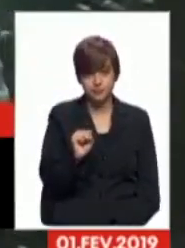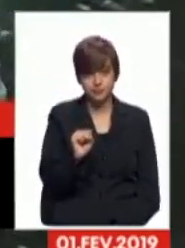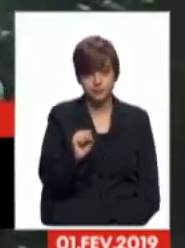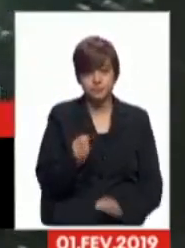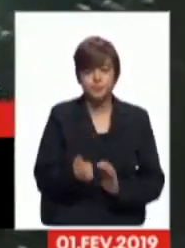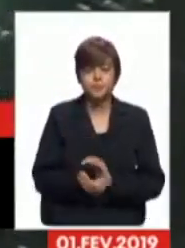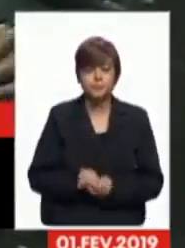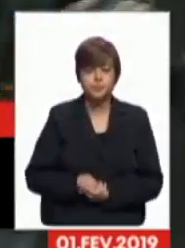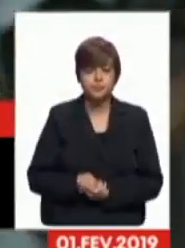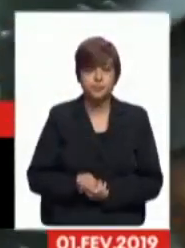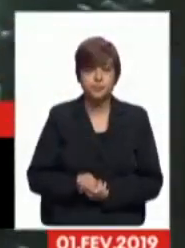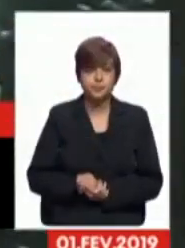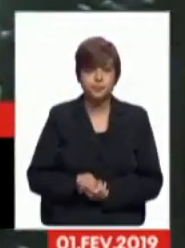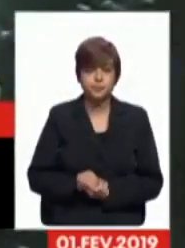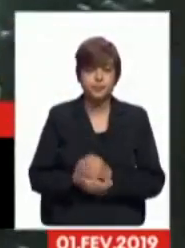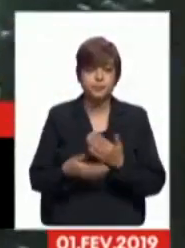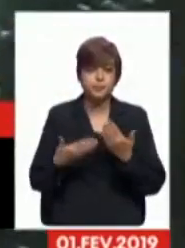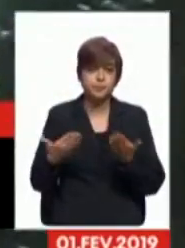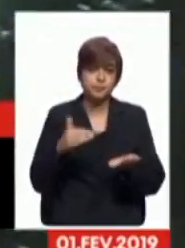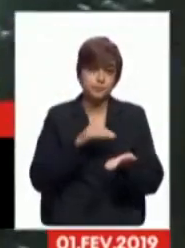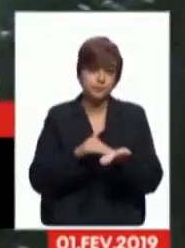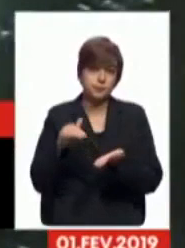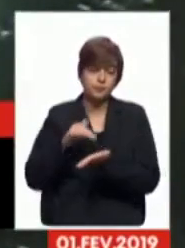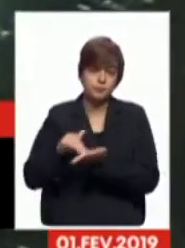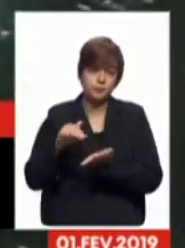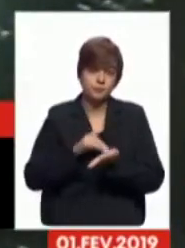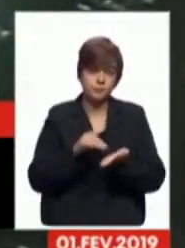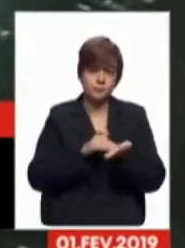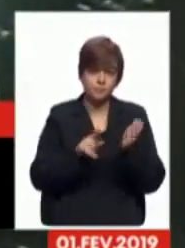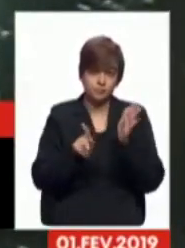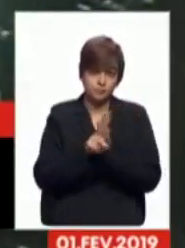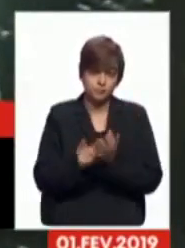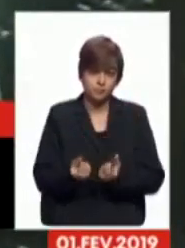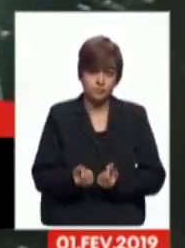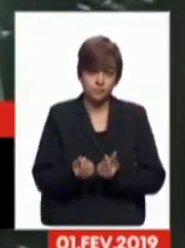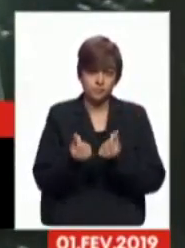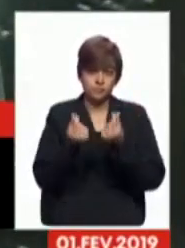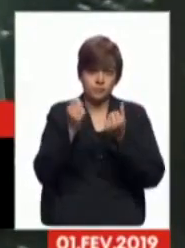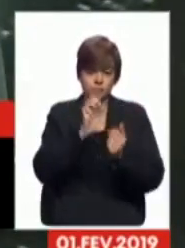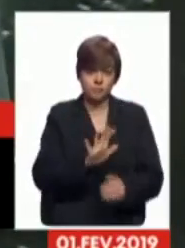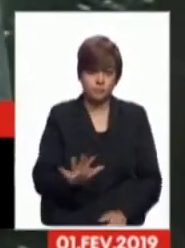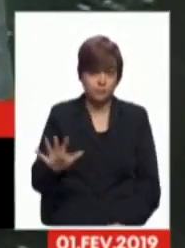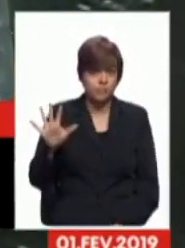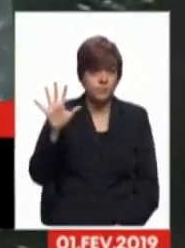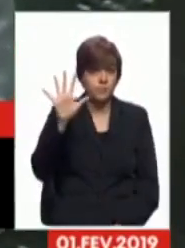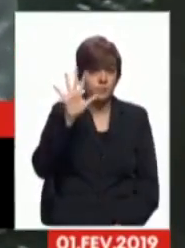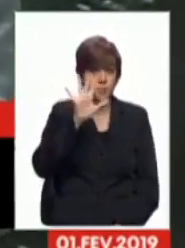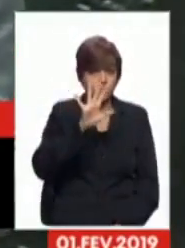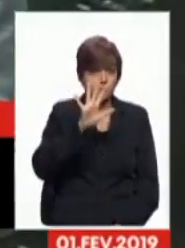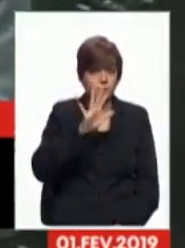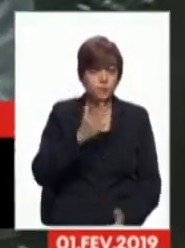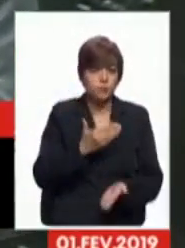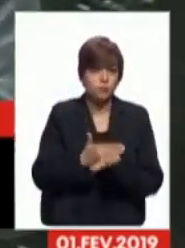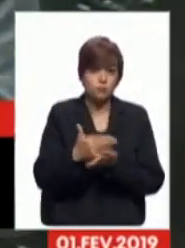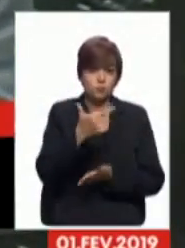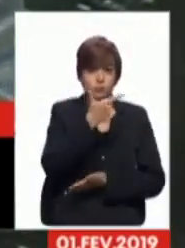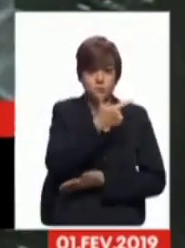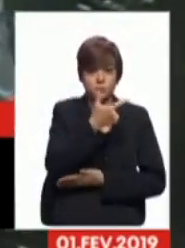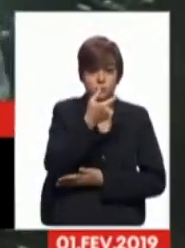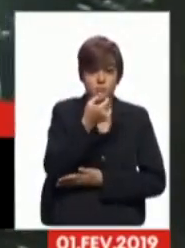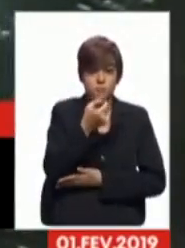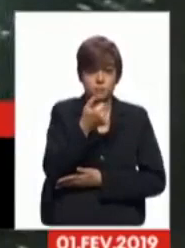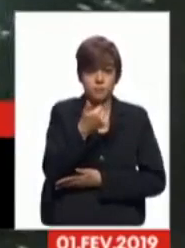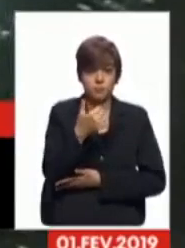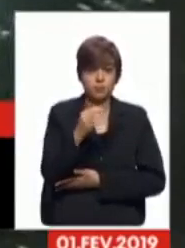Segundo a apuração da Secretaria do Tesouro Nacional, desde 2010,